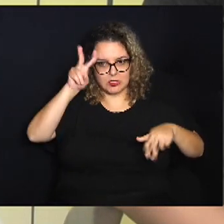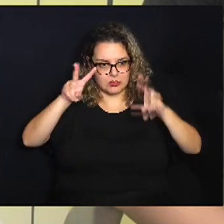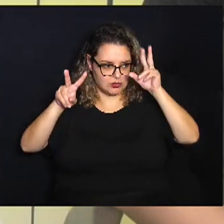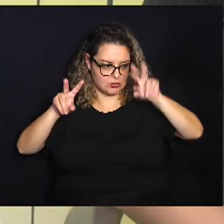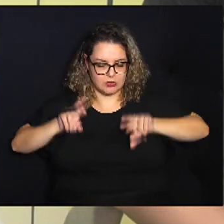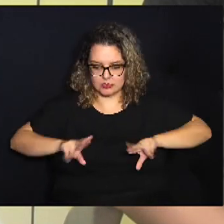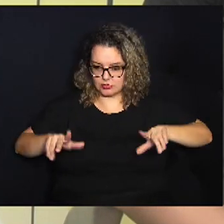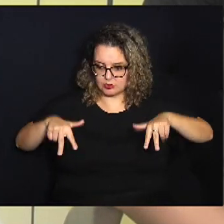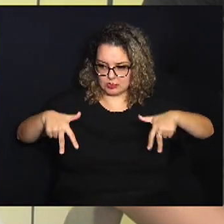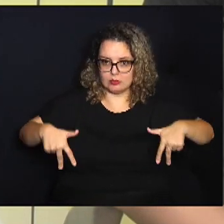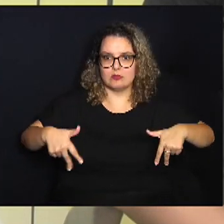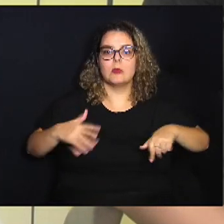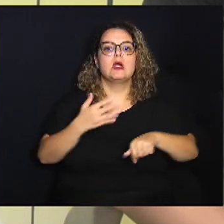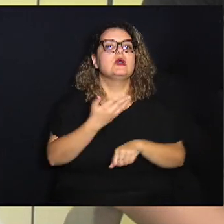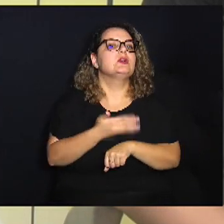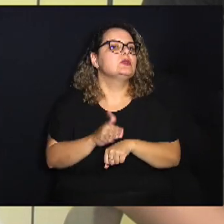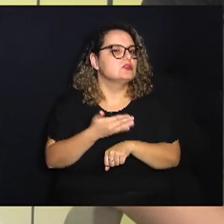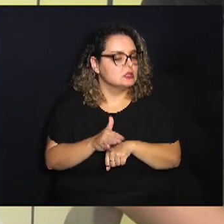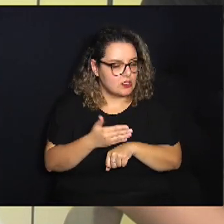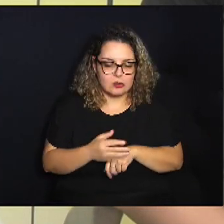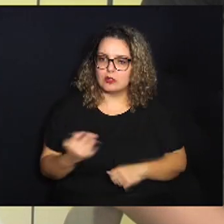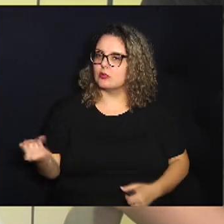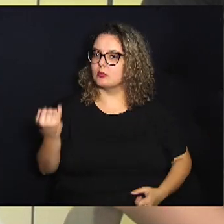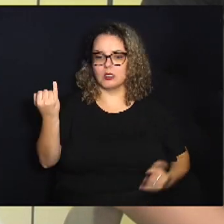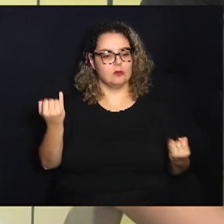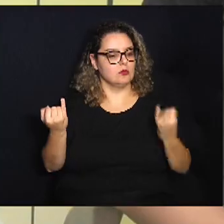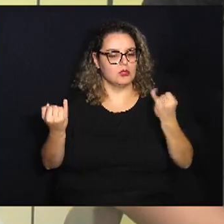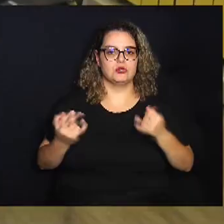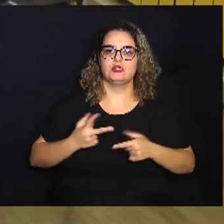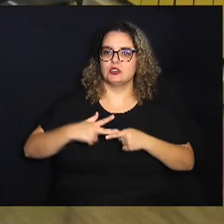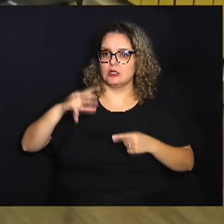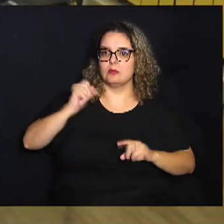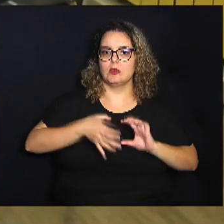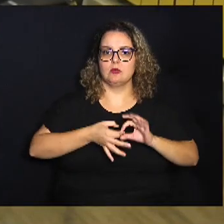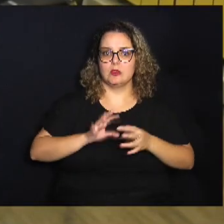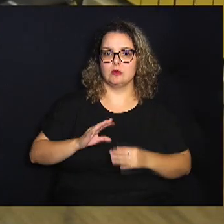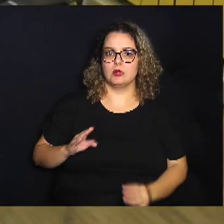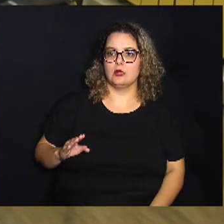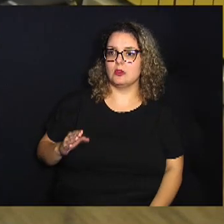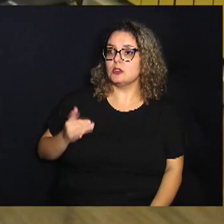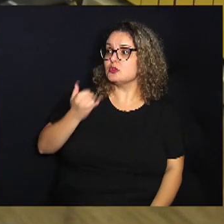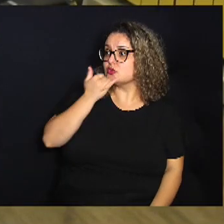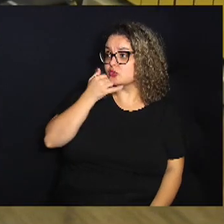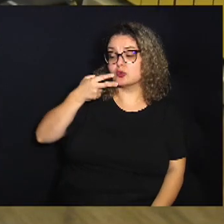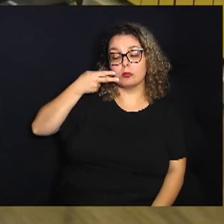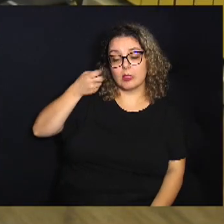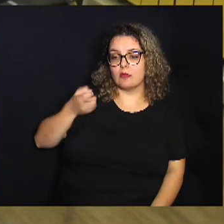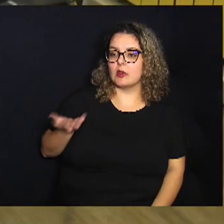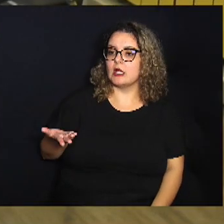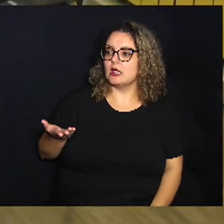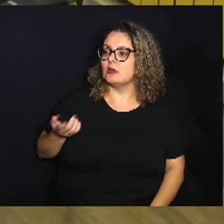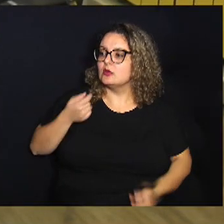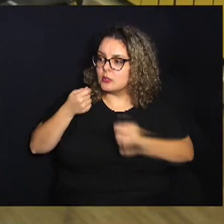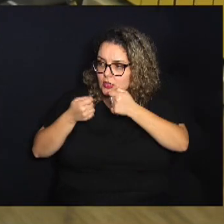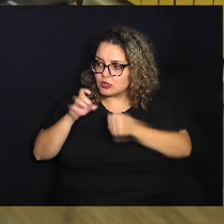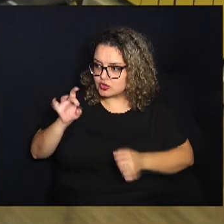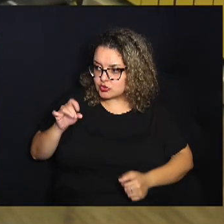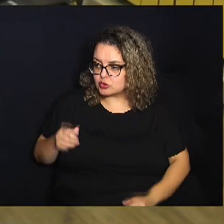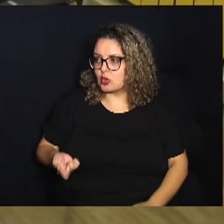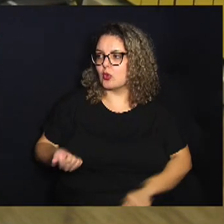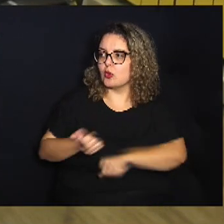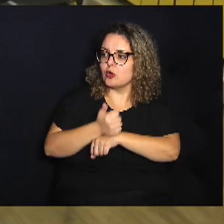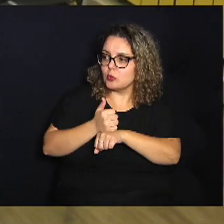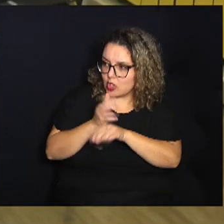que foram fundamentais na carreira de dois campeões olímpicos. Nessas biografias, desculpa, Rafa, você entrevista apenas o atleta que é